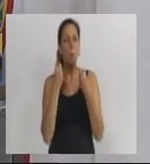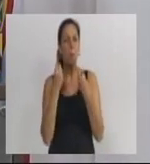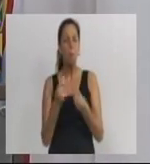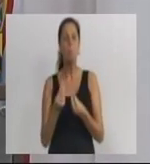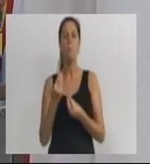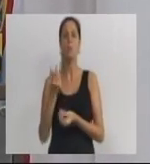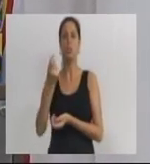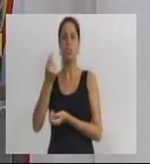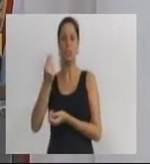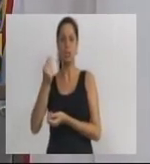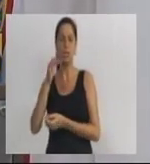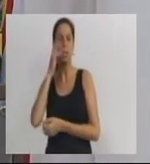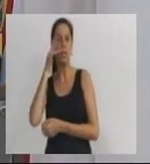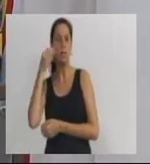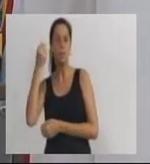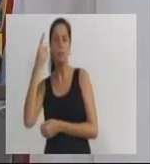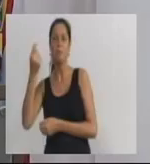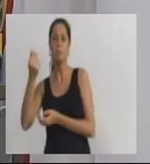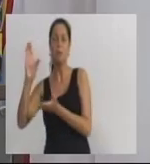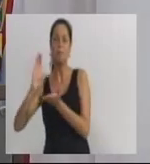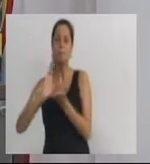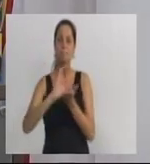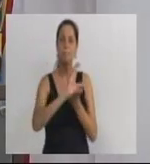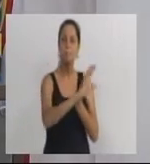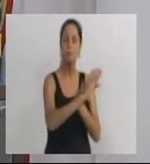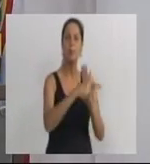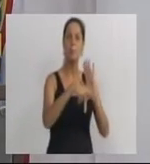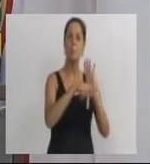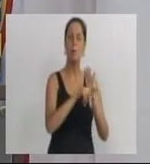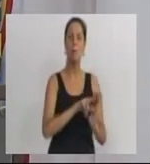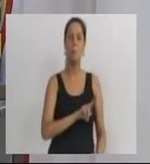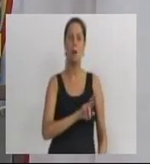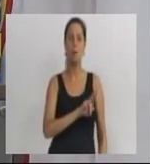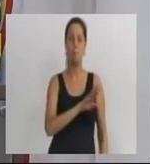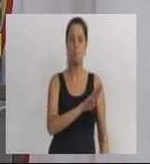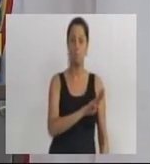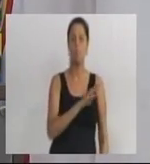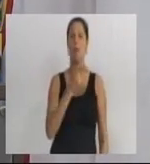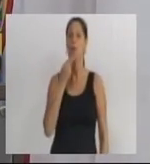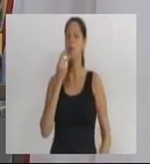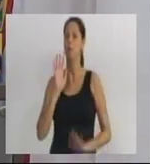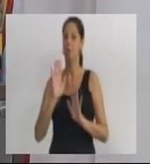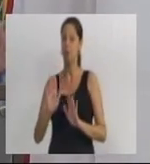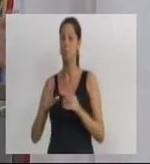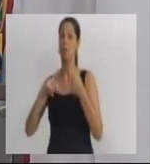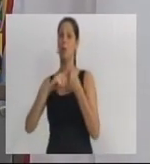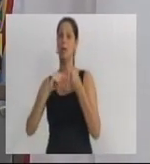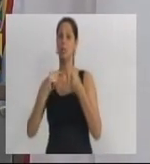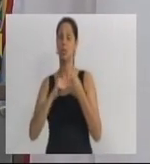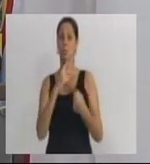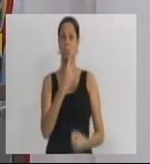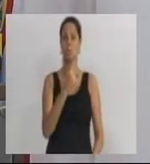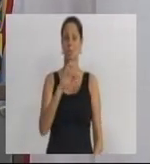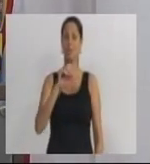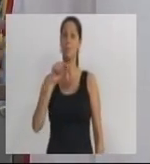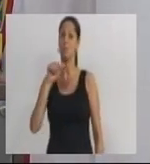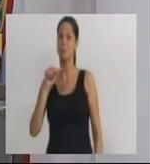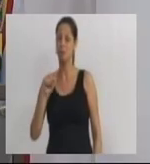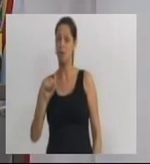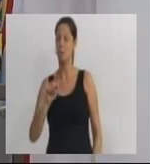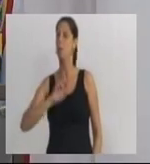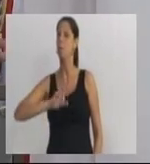filho, não é bem isso. Ele, como é aluno da FURB, eu falei, não, esse era o artigo 107, não é o dinheiro das